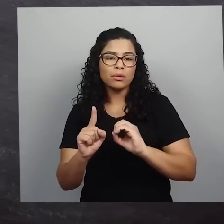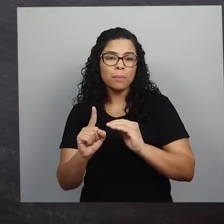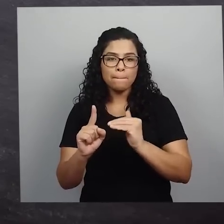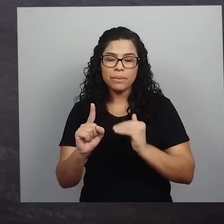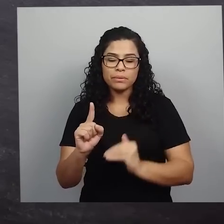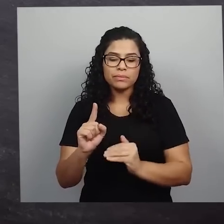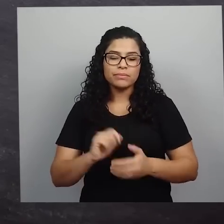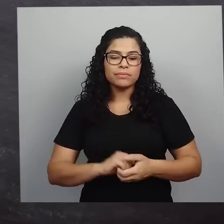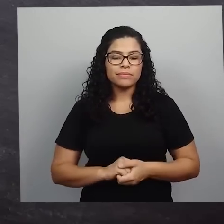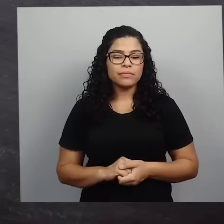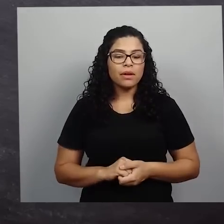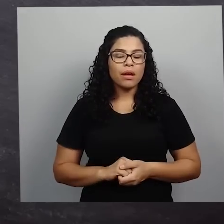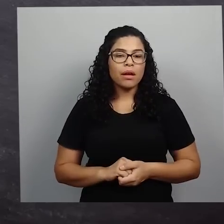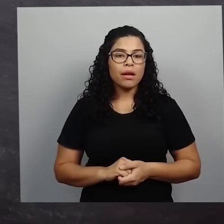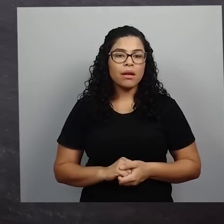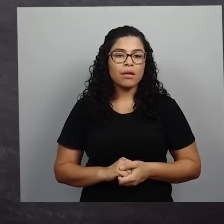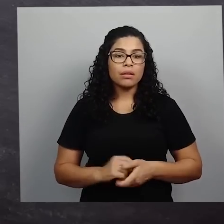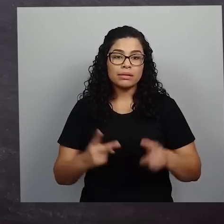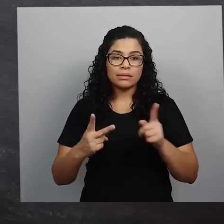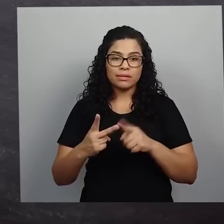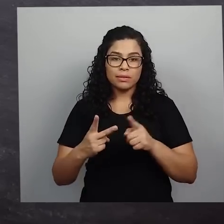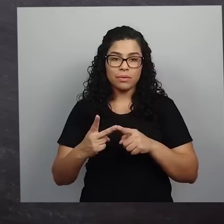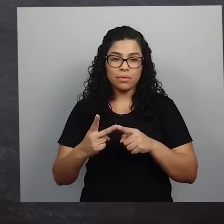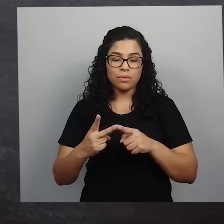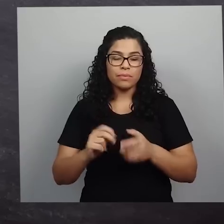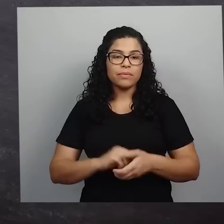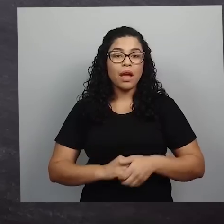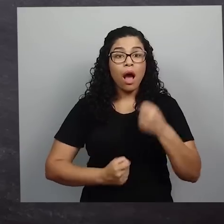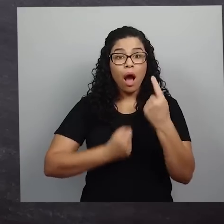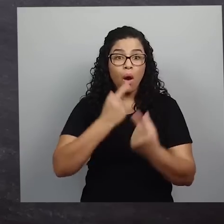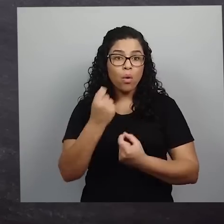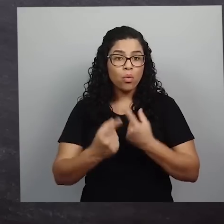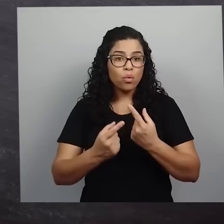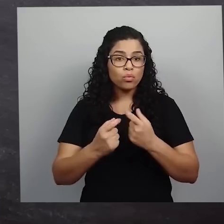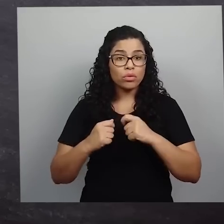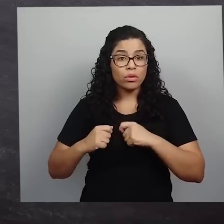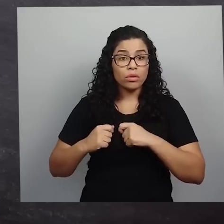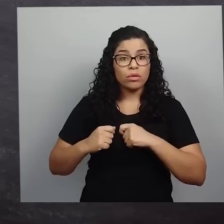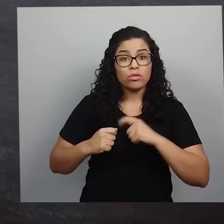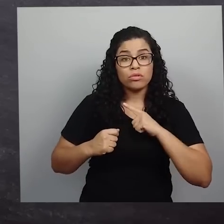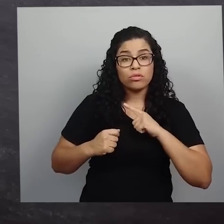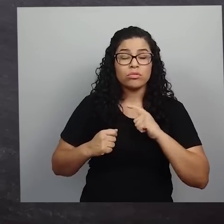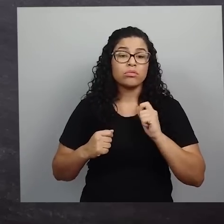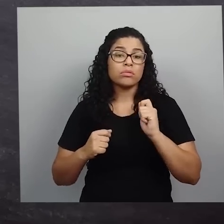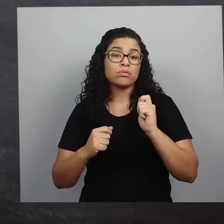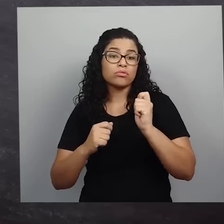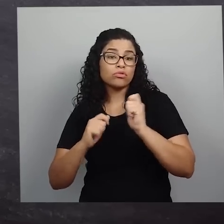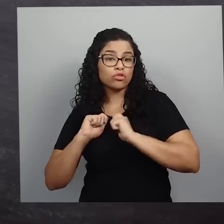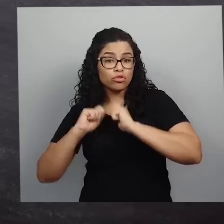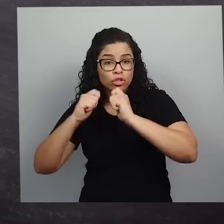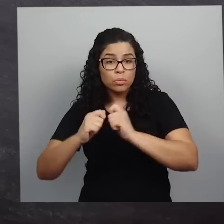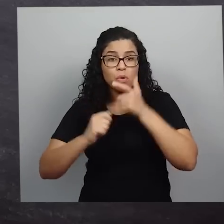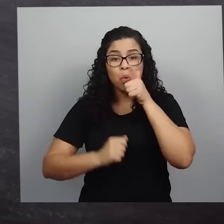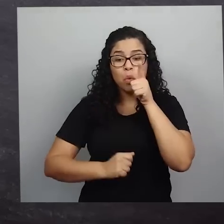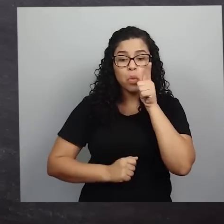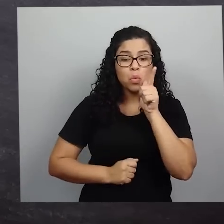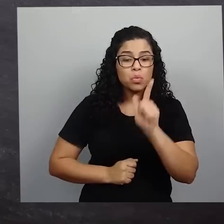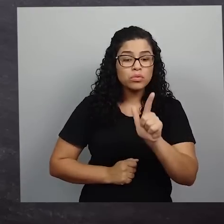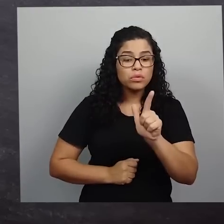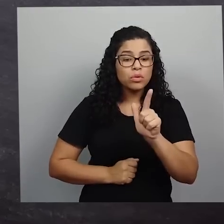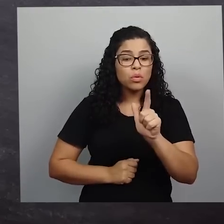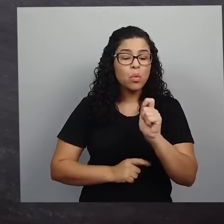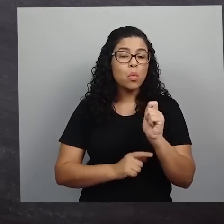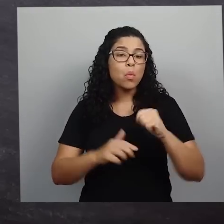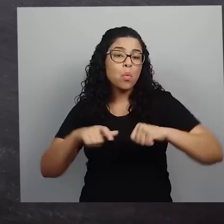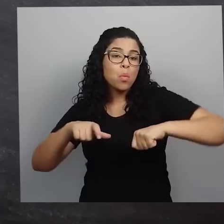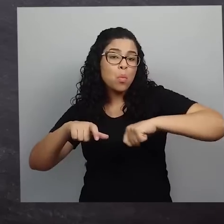Alguns times sofreram mais gols durante o campeonato do que conseguiram fazer. De que modo este resultado é demonstrado